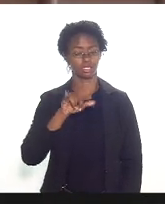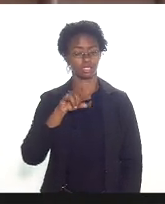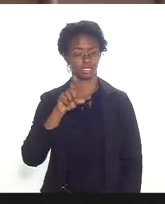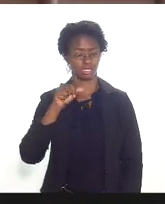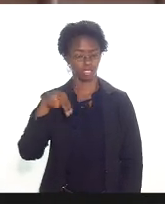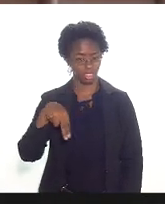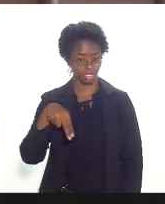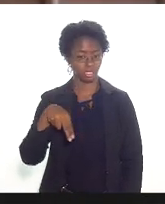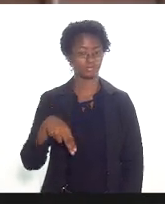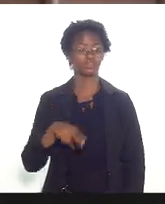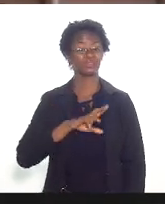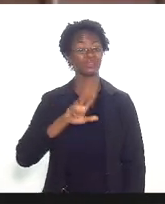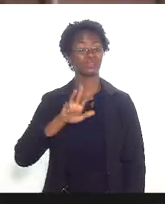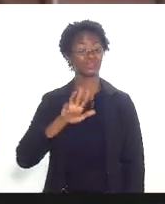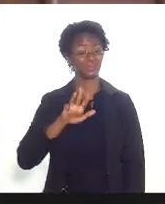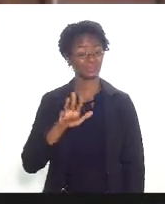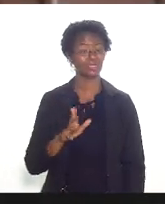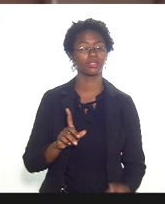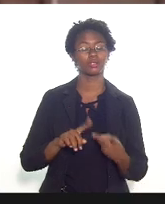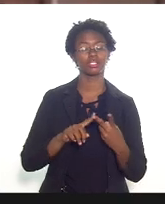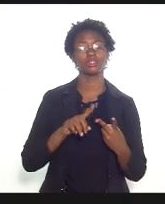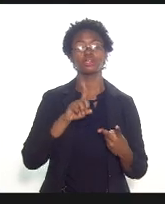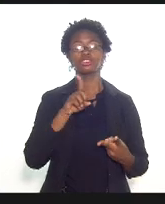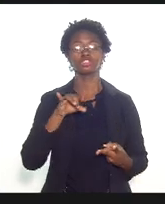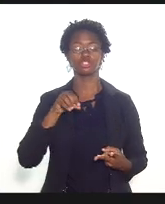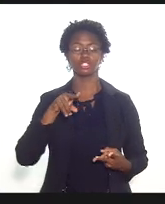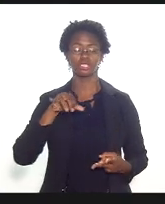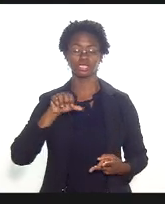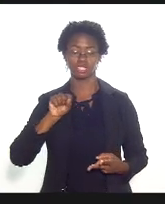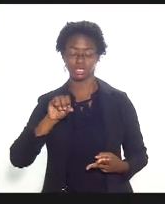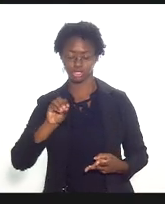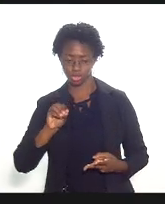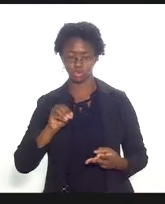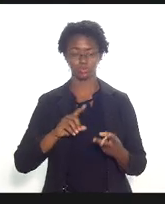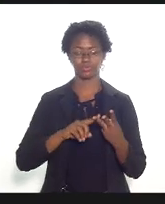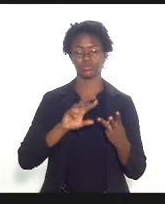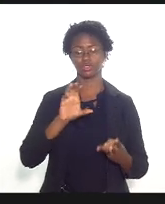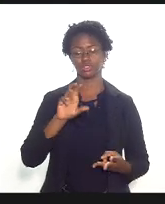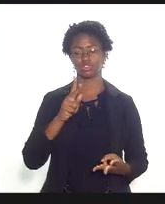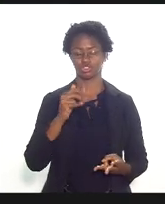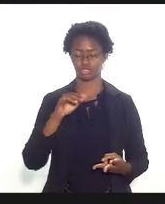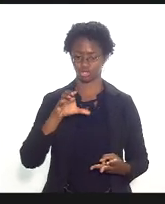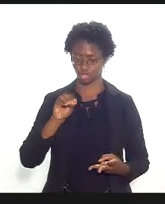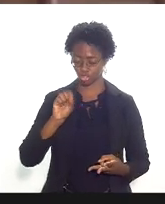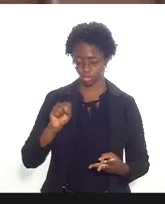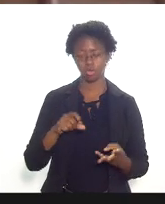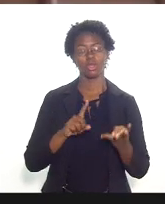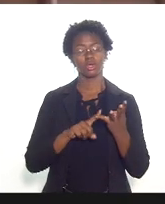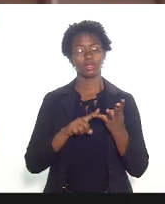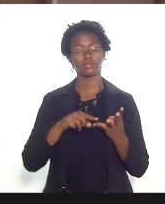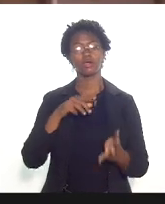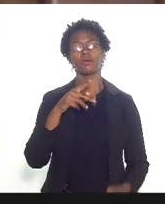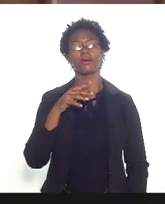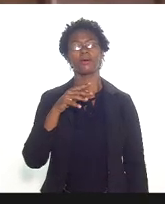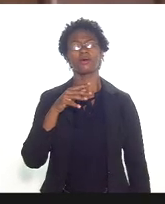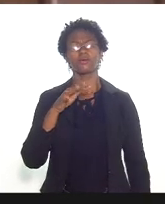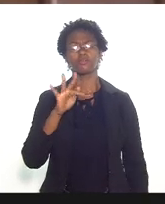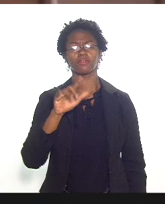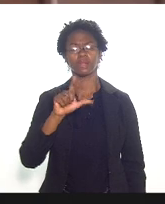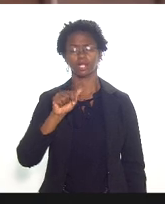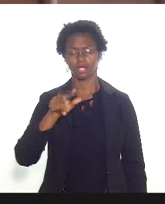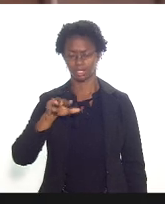Zeidan Lula, Dionísio Lins, Chico Machado, Luiz Martins, Felipe Pobel e Flávio